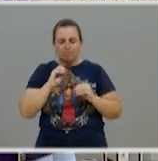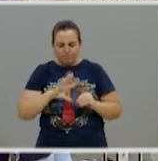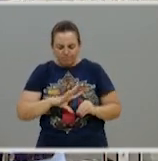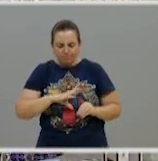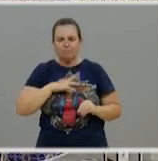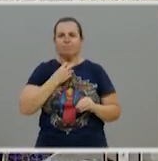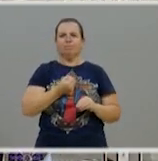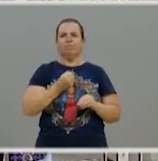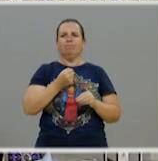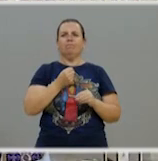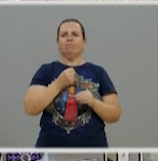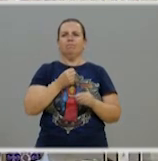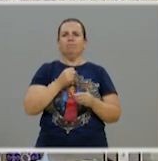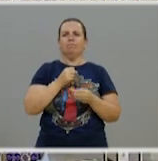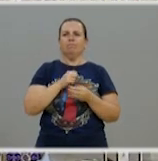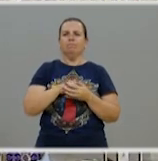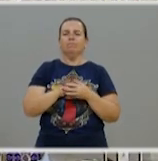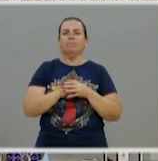fica de pé.